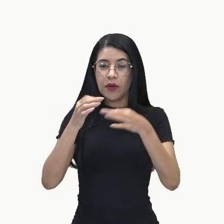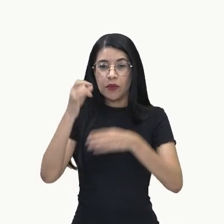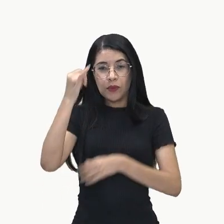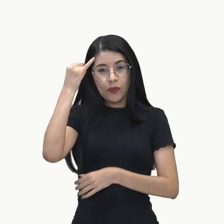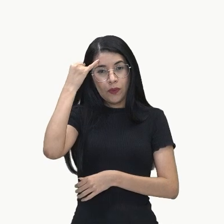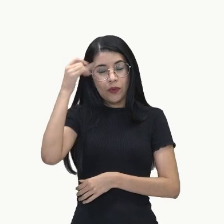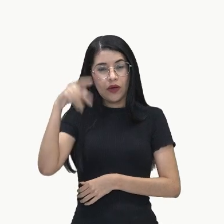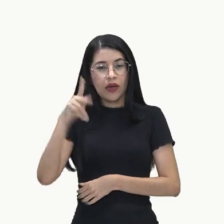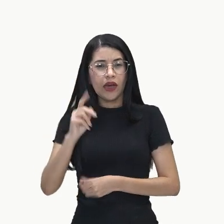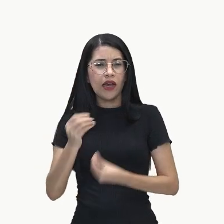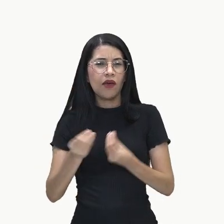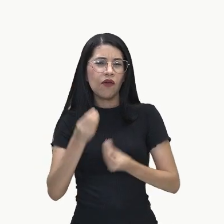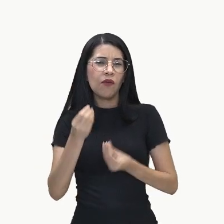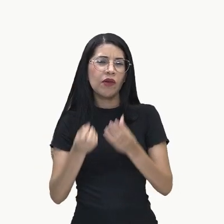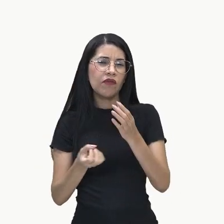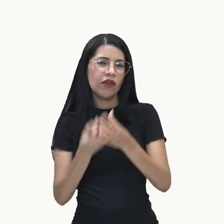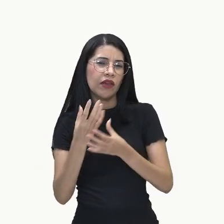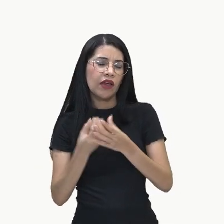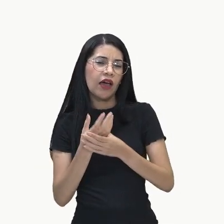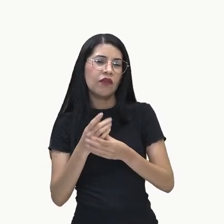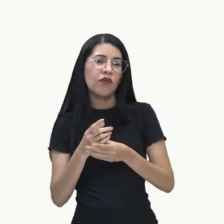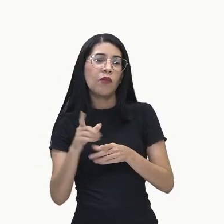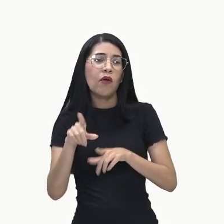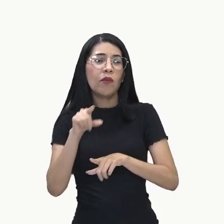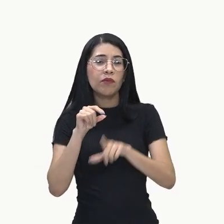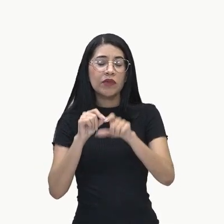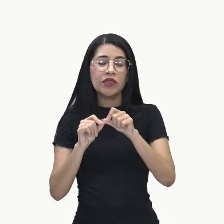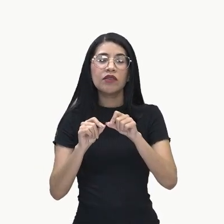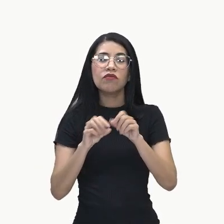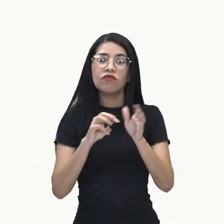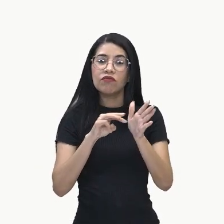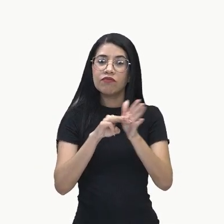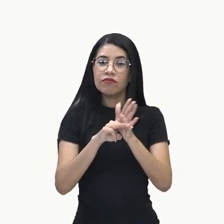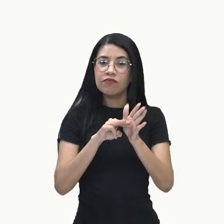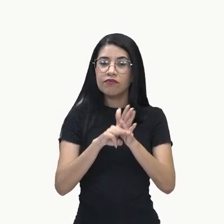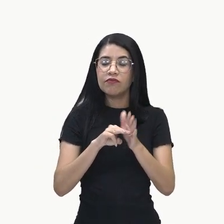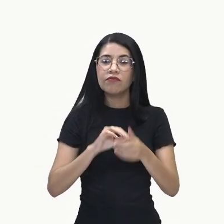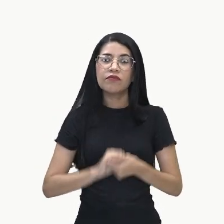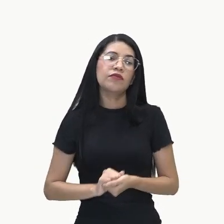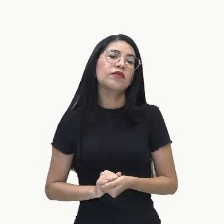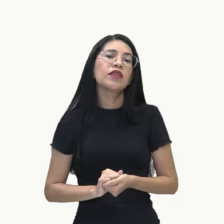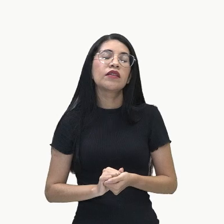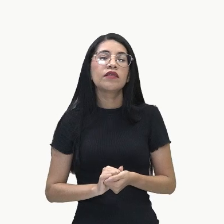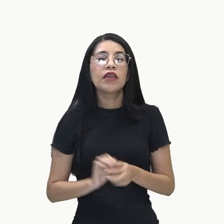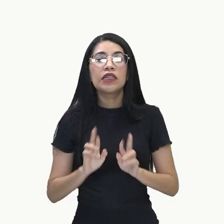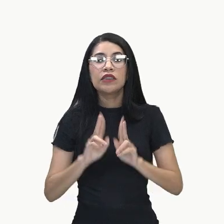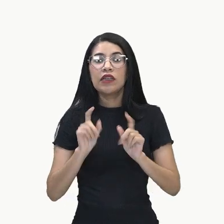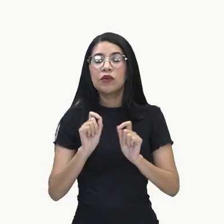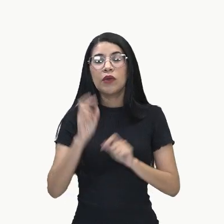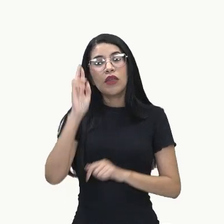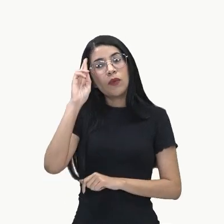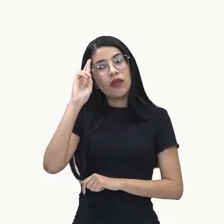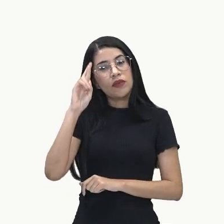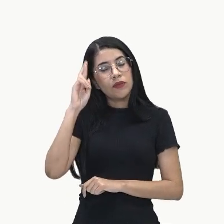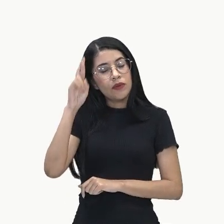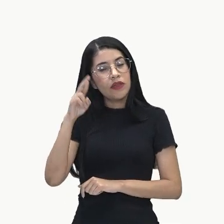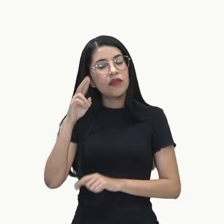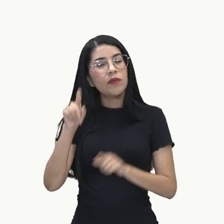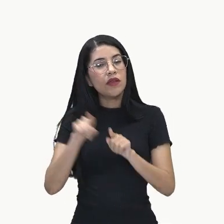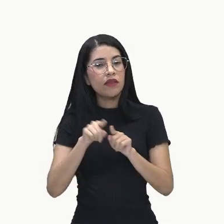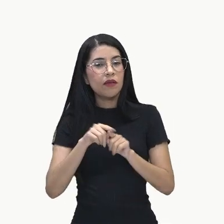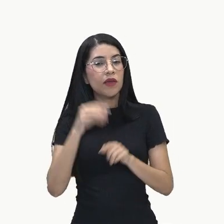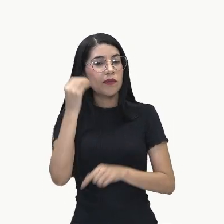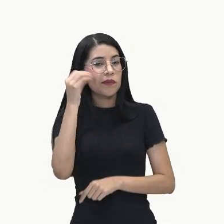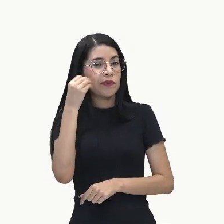uma opção metodológica, olha só que legal, ao racionalismo e ao empirismo. Eram duas doutrinas